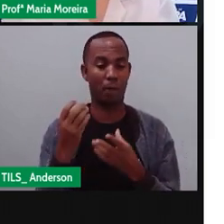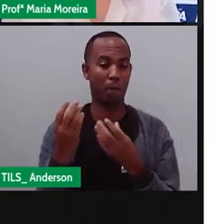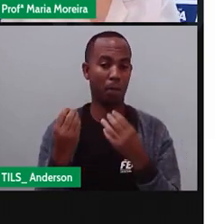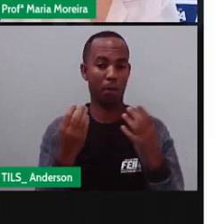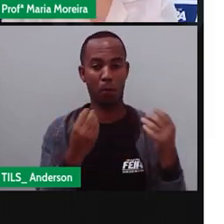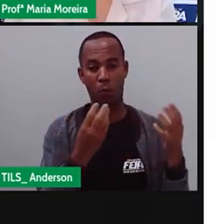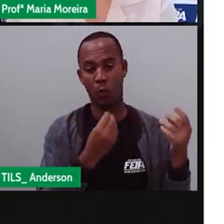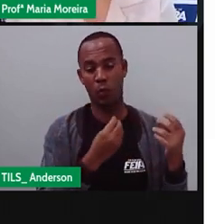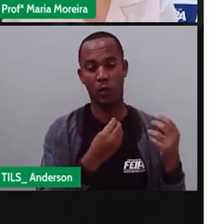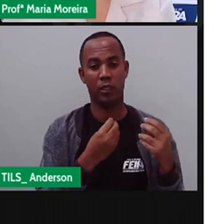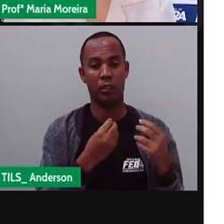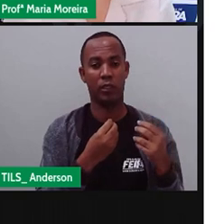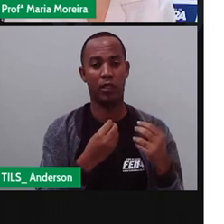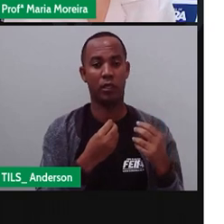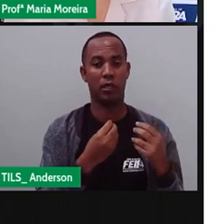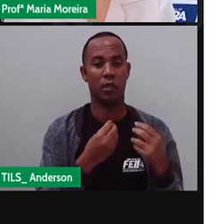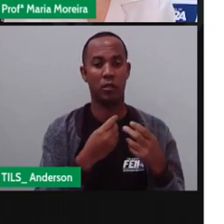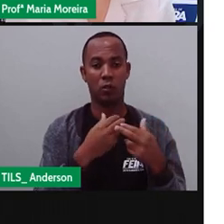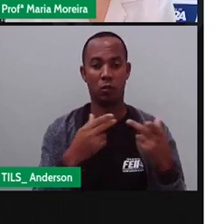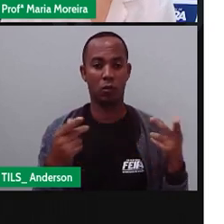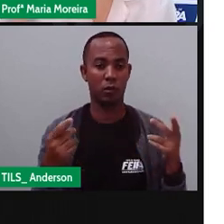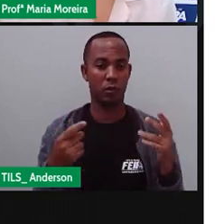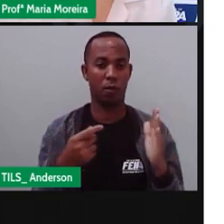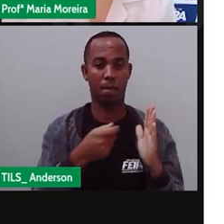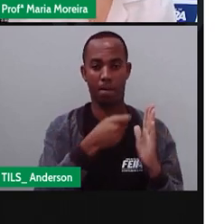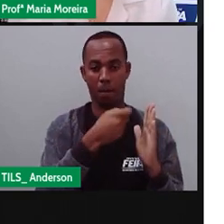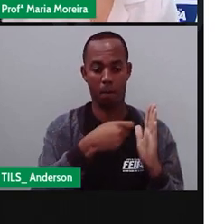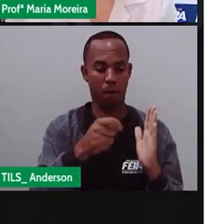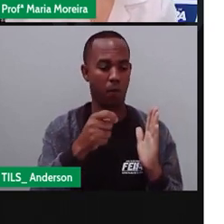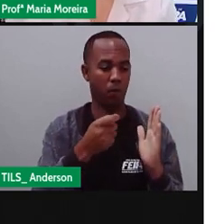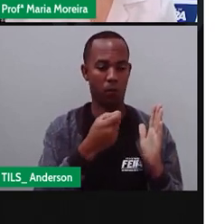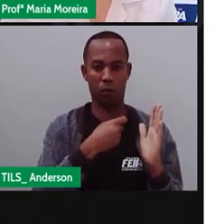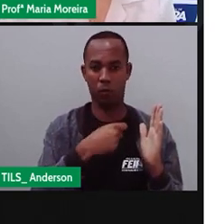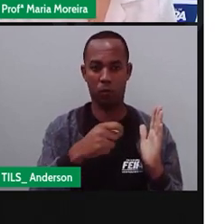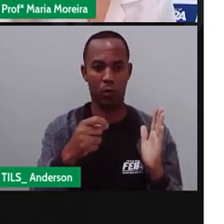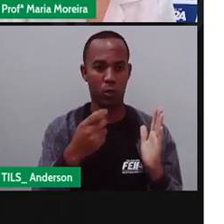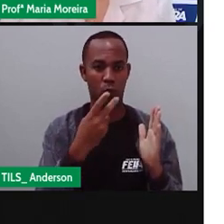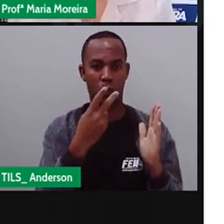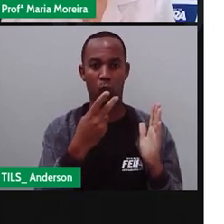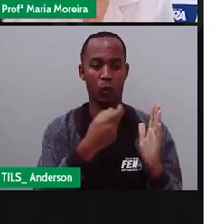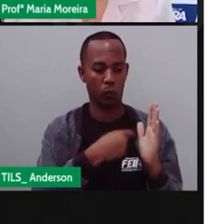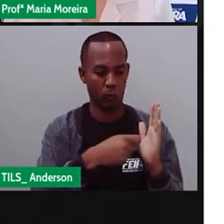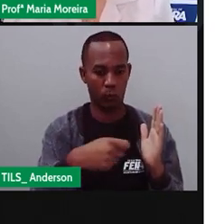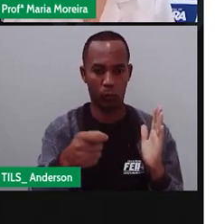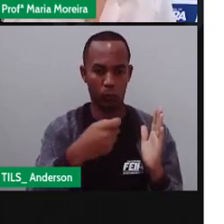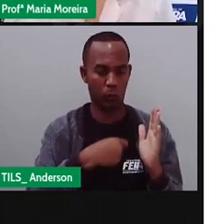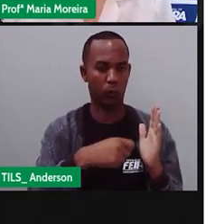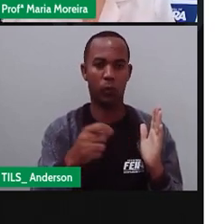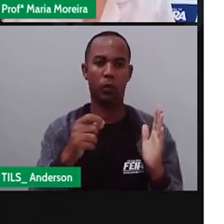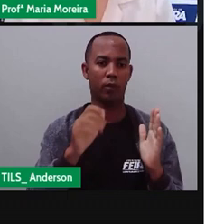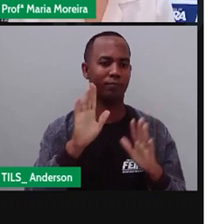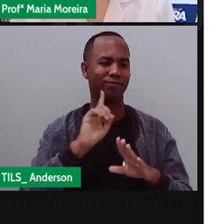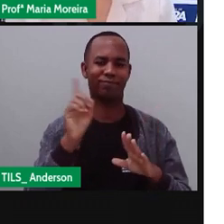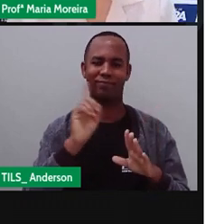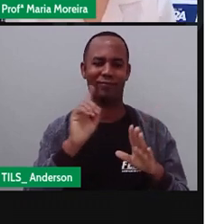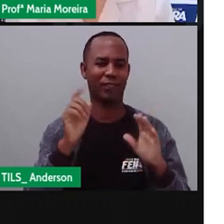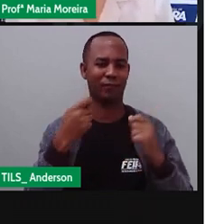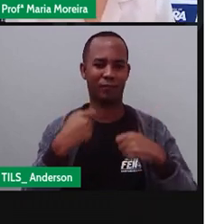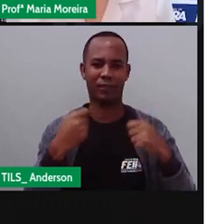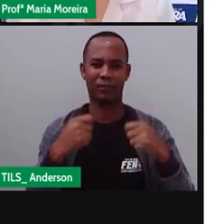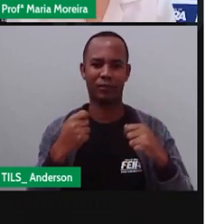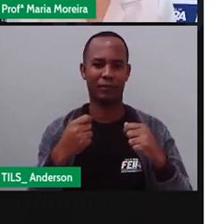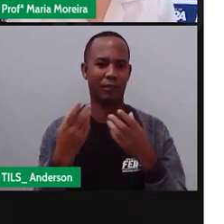Pro? Não precisa vários. Ah, não, eu quero escrever parágrafo. Vou escrever parágrafos aqui de duas linhas, vou fazer vários parágrafos. Não precisa, isso